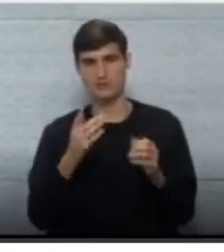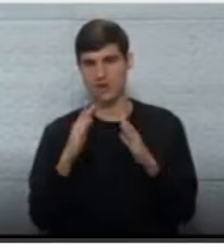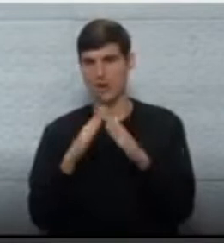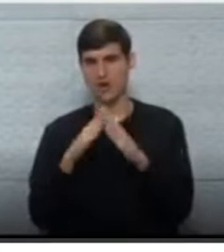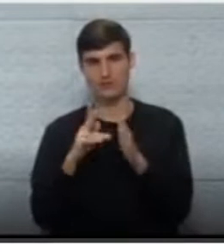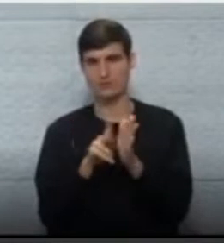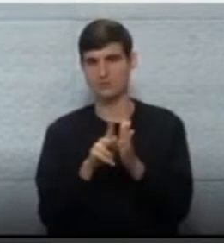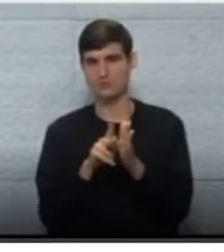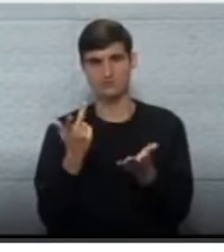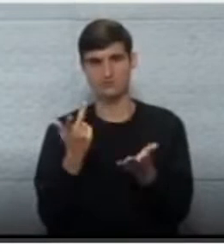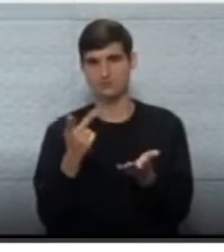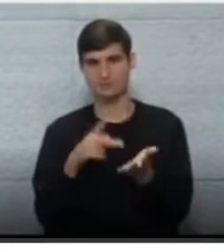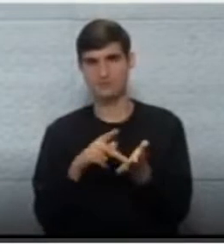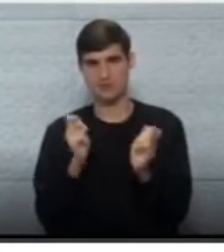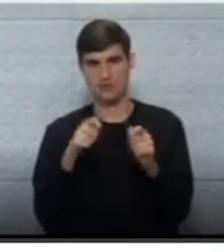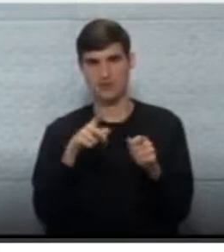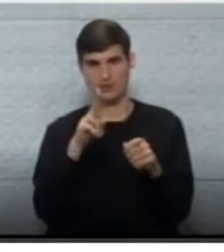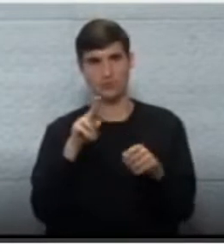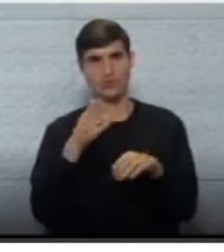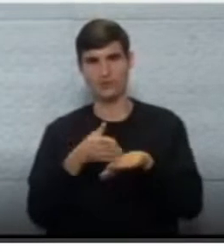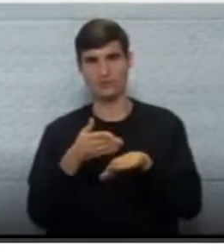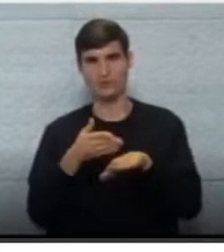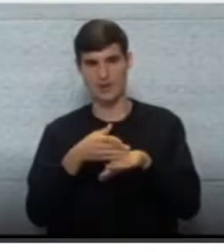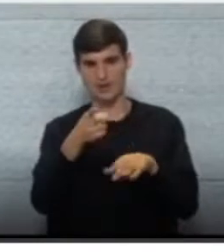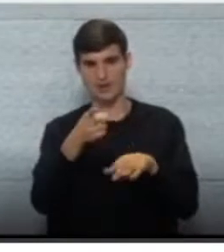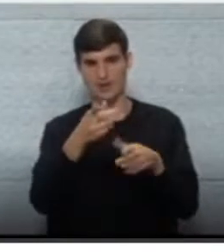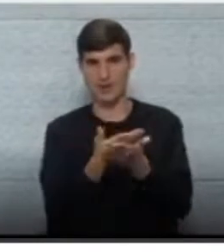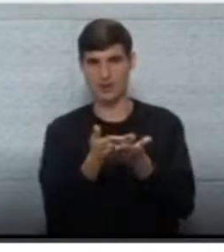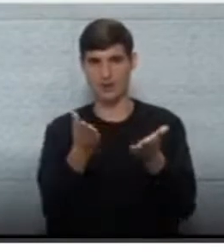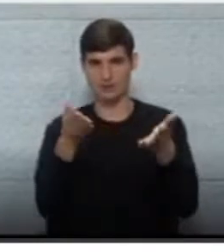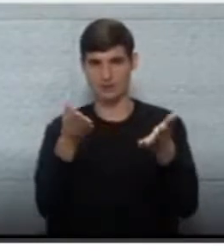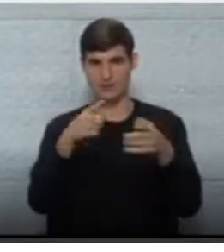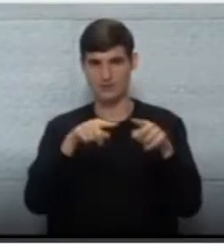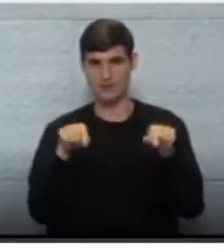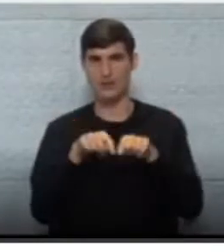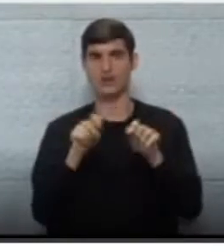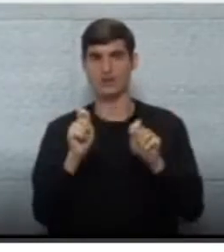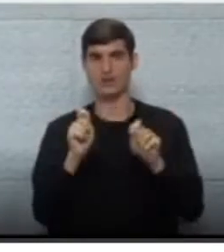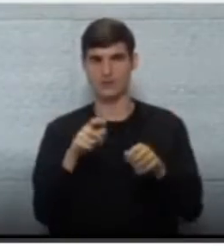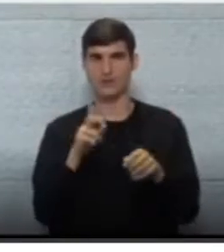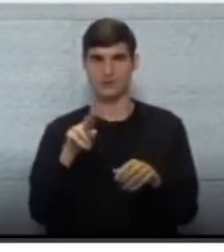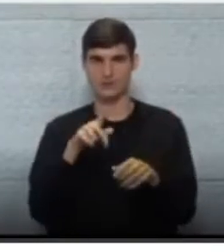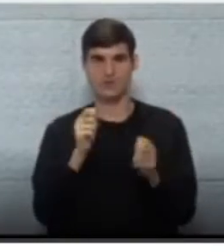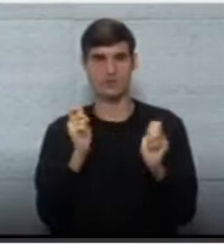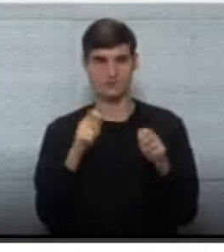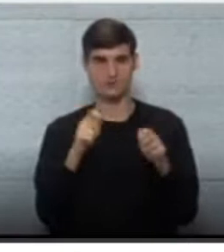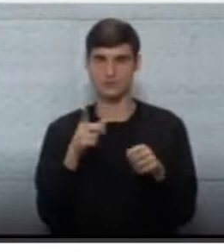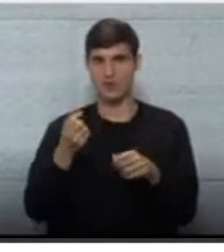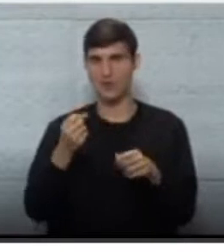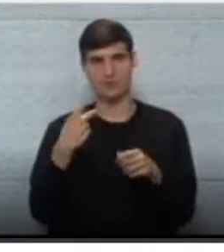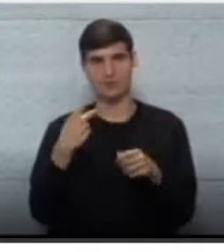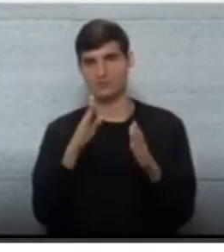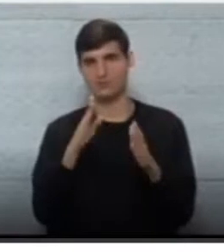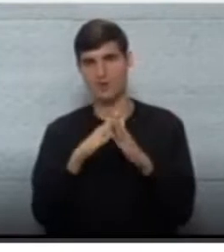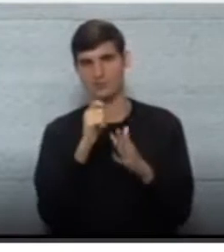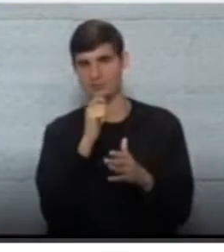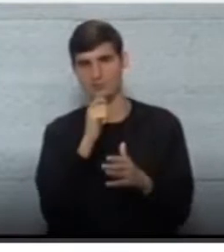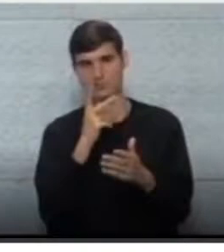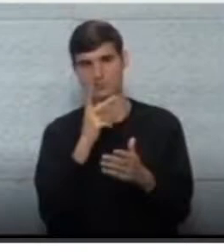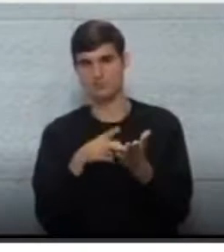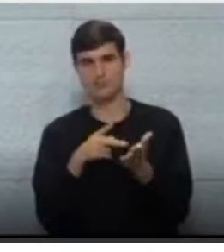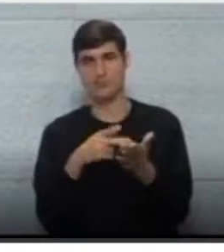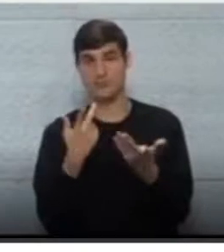de casa, então trazendo amostras para fazer avaliação, ou utilizar a amostra que foi separada para o uso no laboratório. Nós vamos realizar